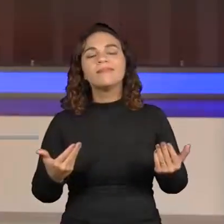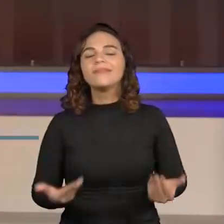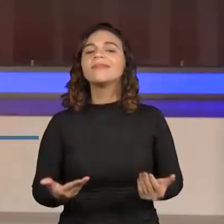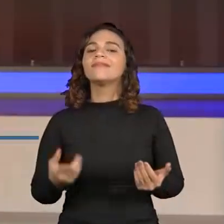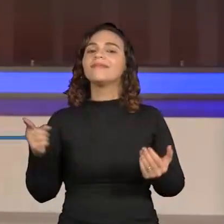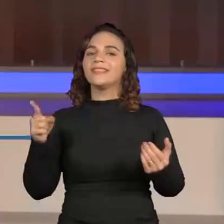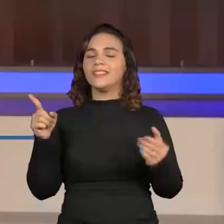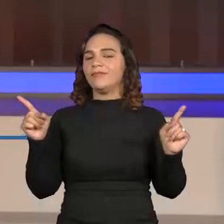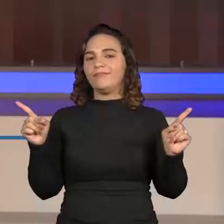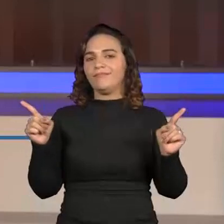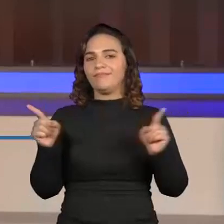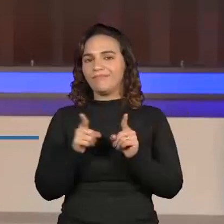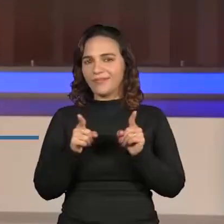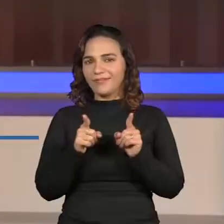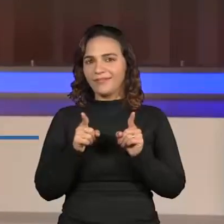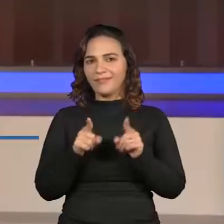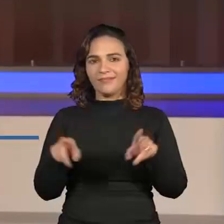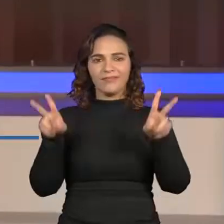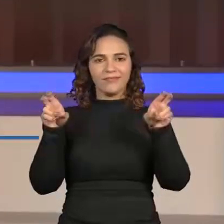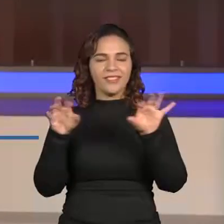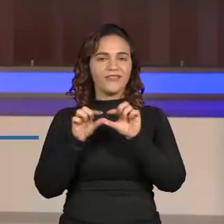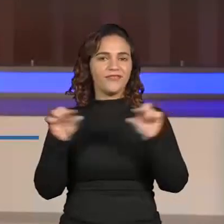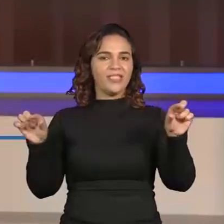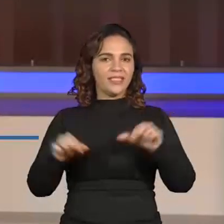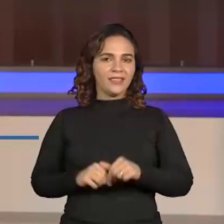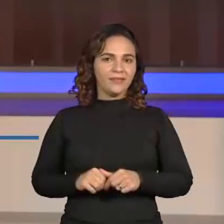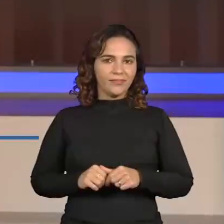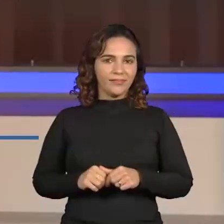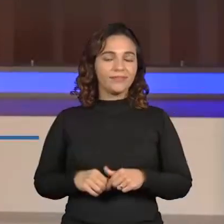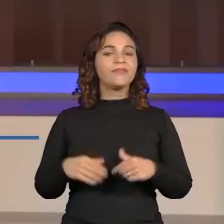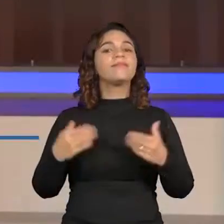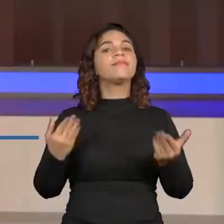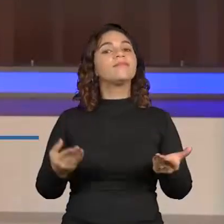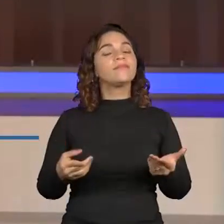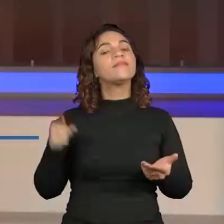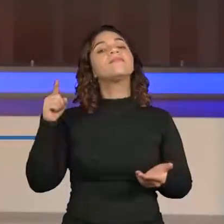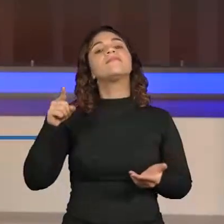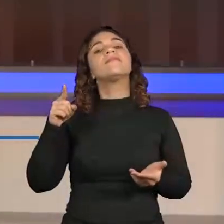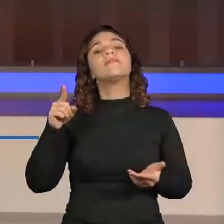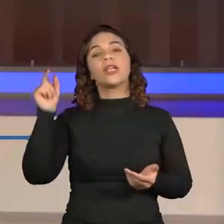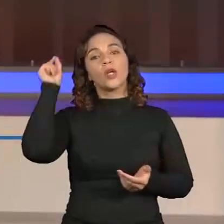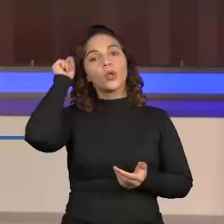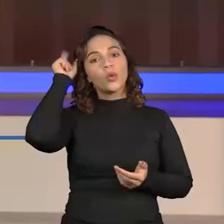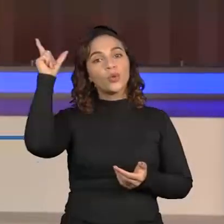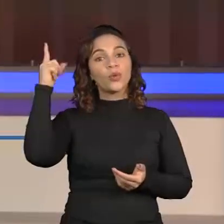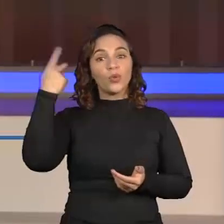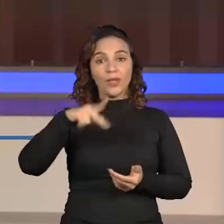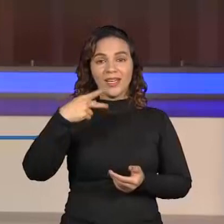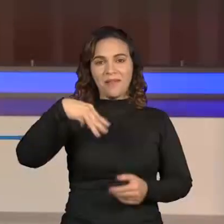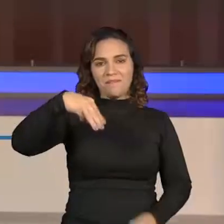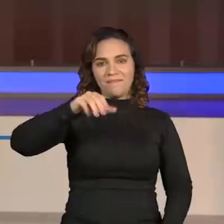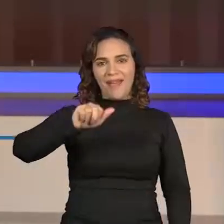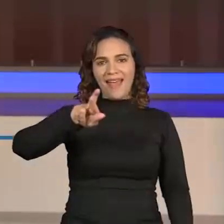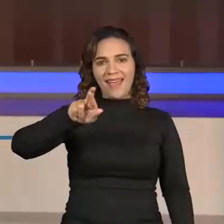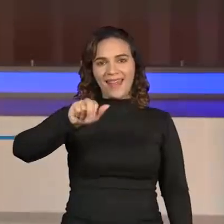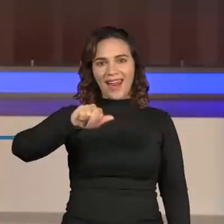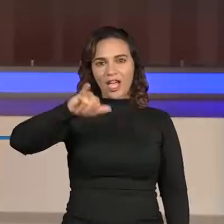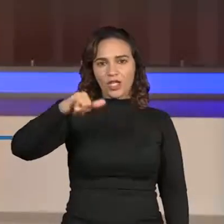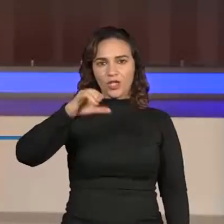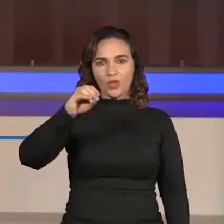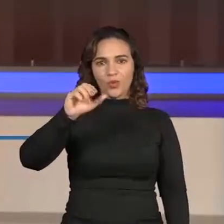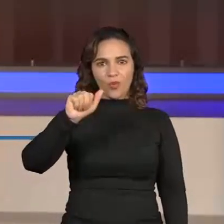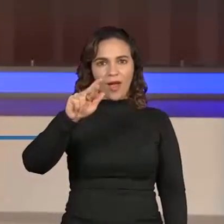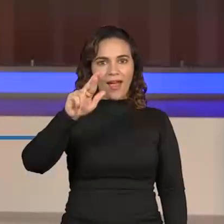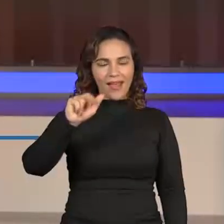esse trecho com a frase excelente. É um resgate da cultura marajoara repassada